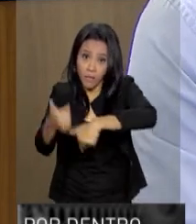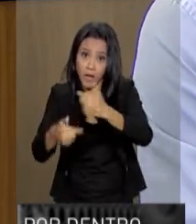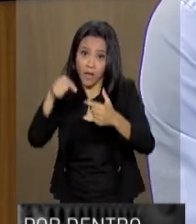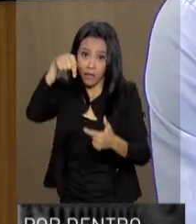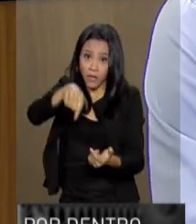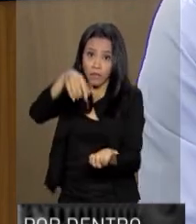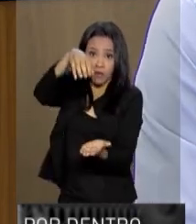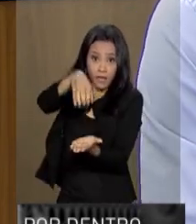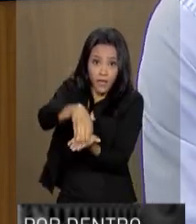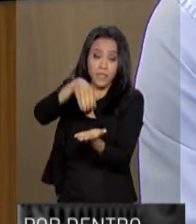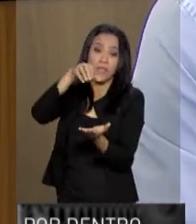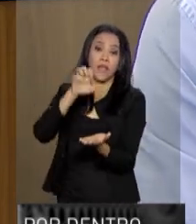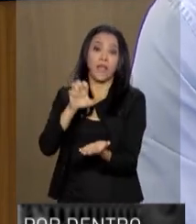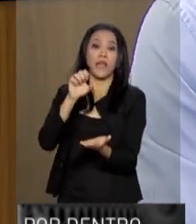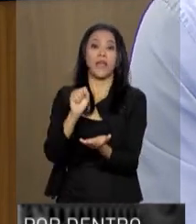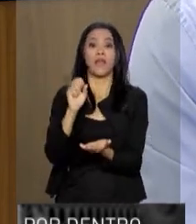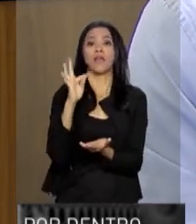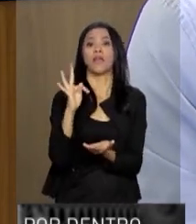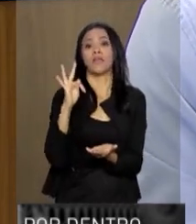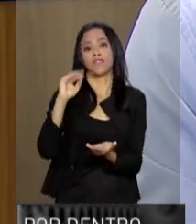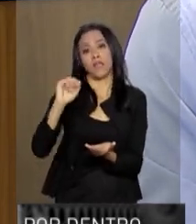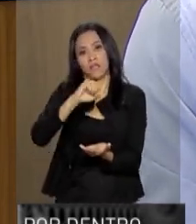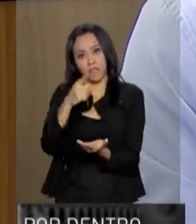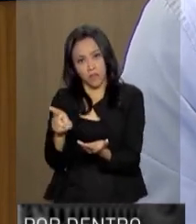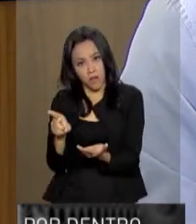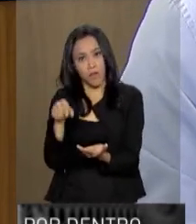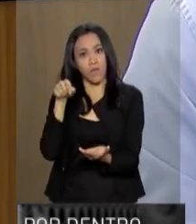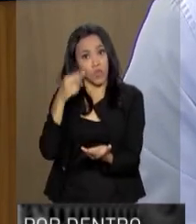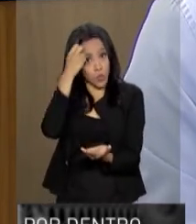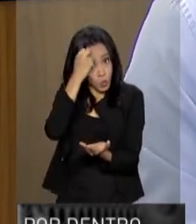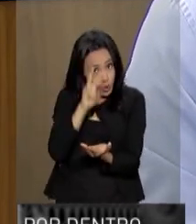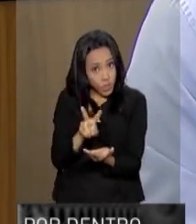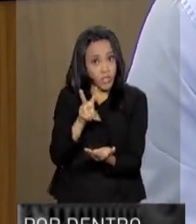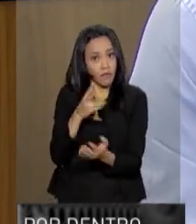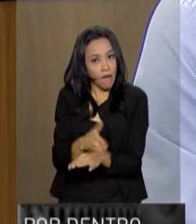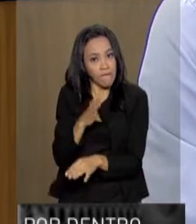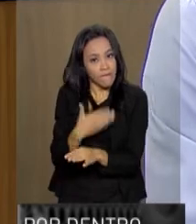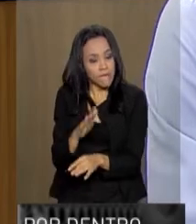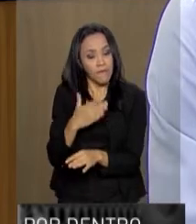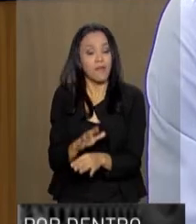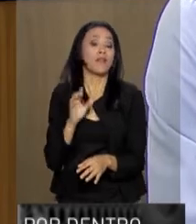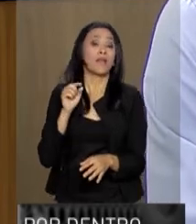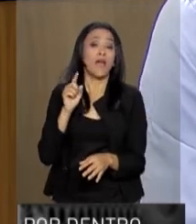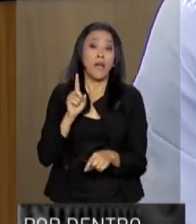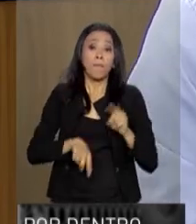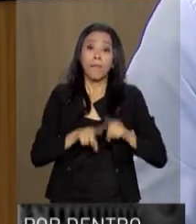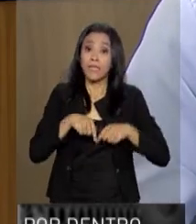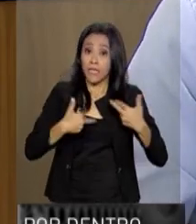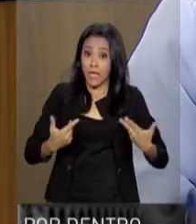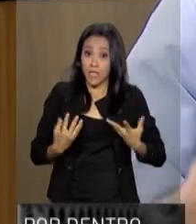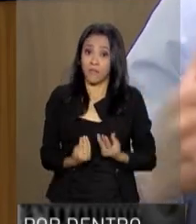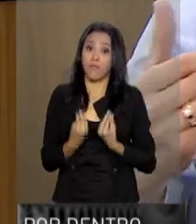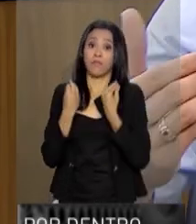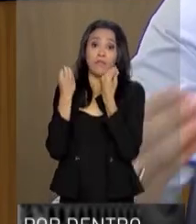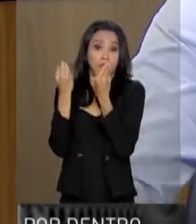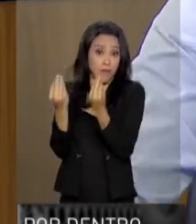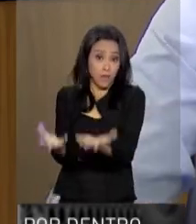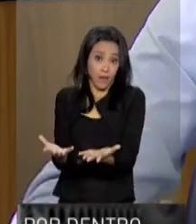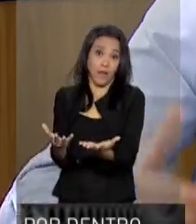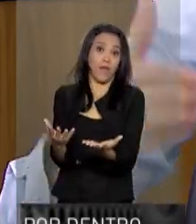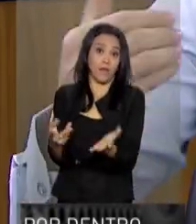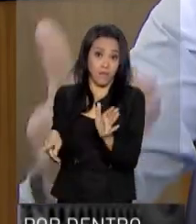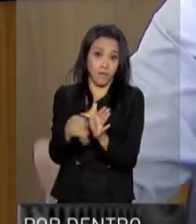estavam passando durante esses dois dias conosco e esse programa estação juventude são equipamentos públicos que são entreguem